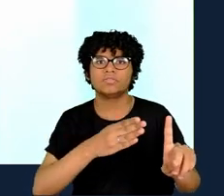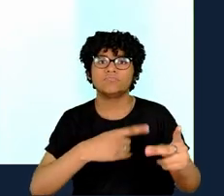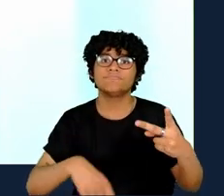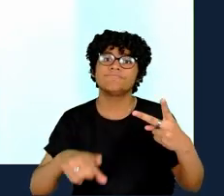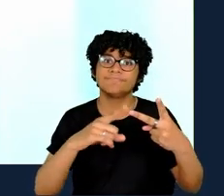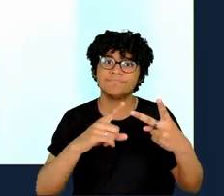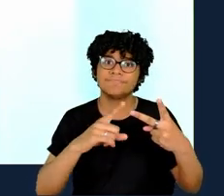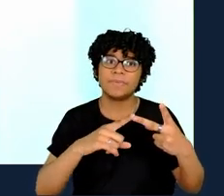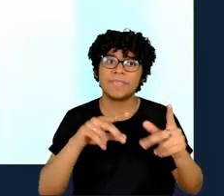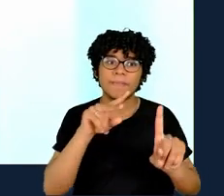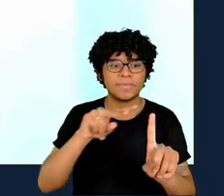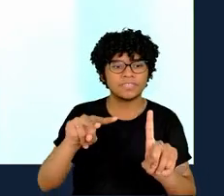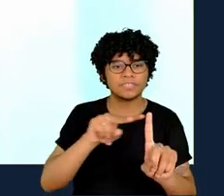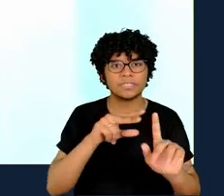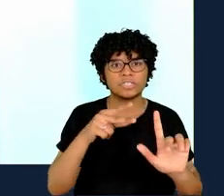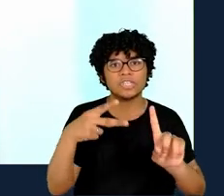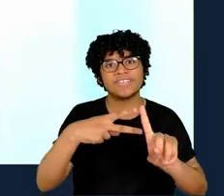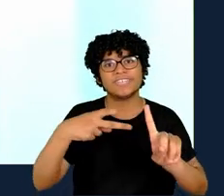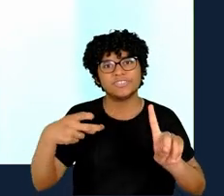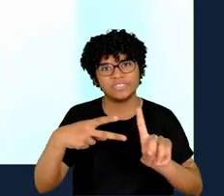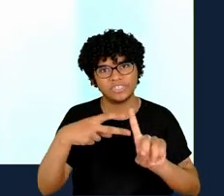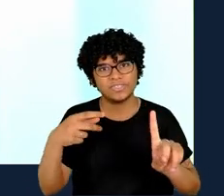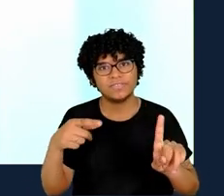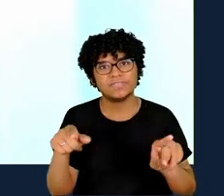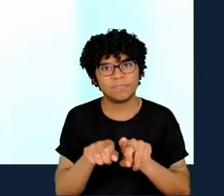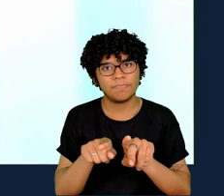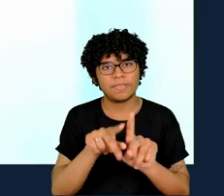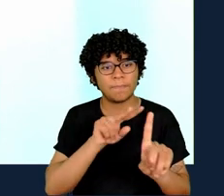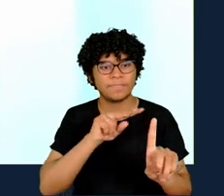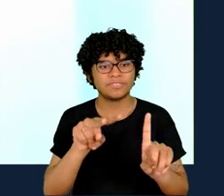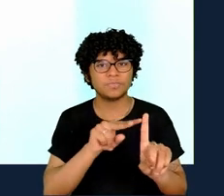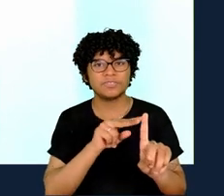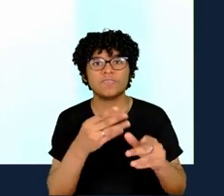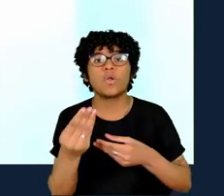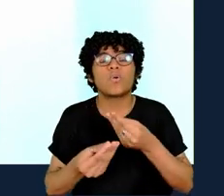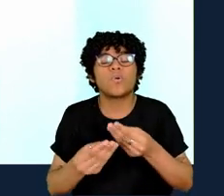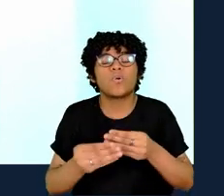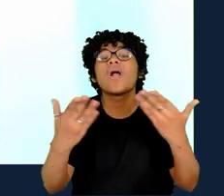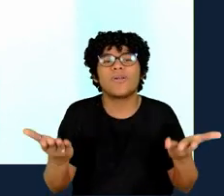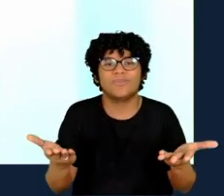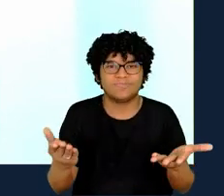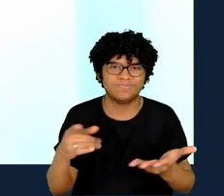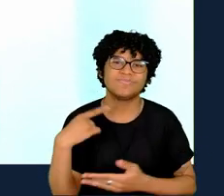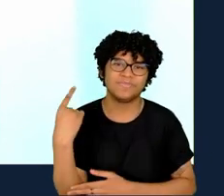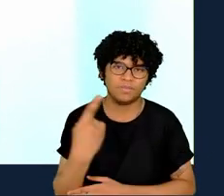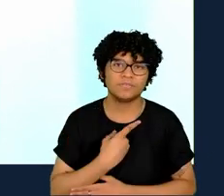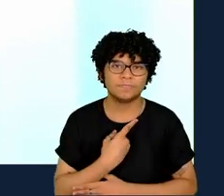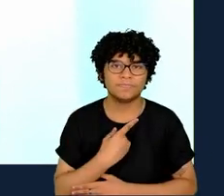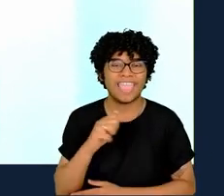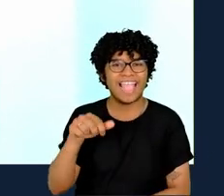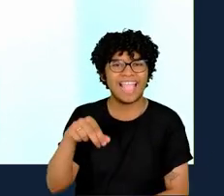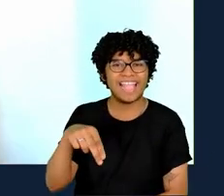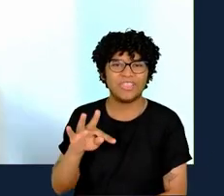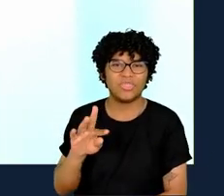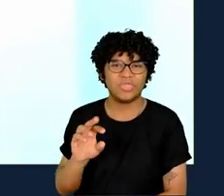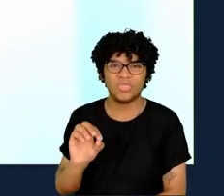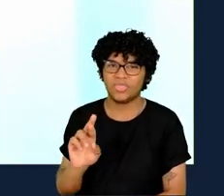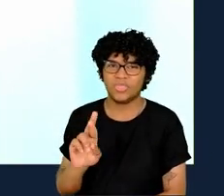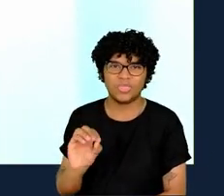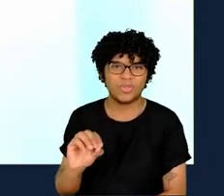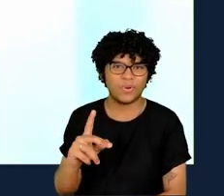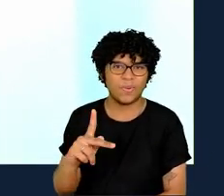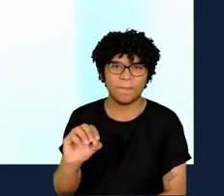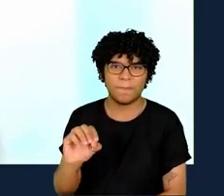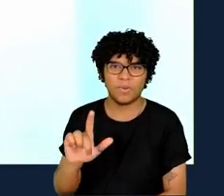e nosso olhar como indígenas, né? Nosso ponto de vista. A antropologia tem me dado abertura para pensar